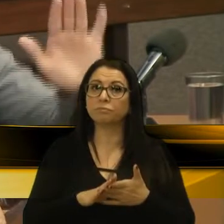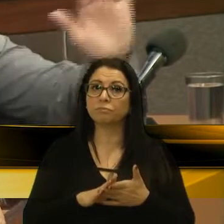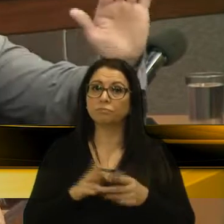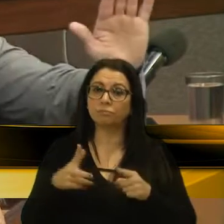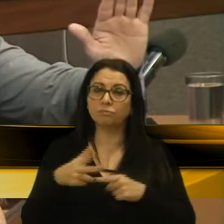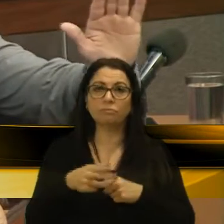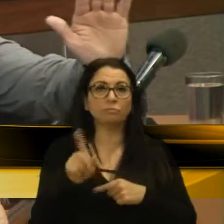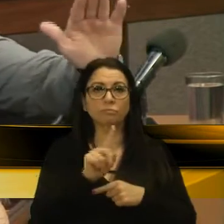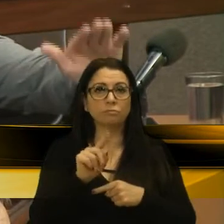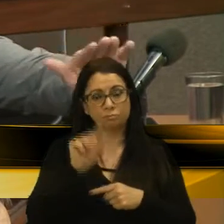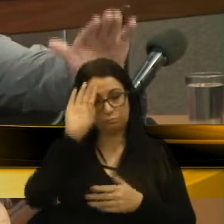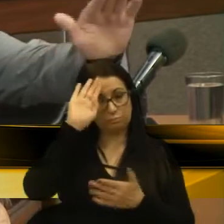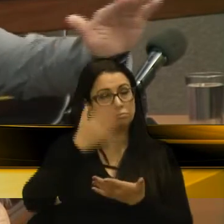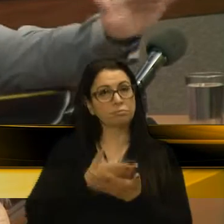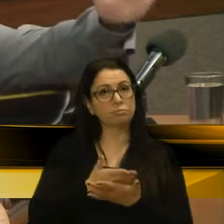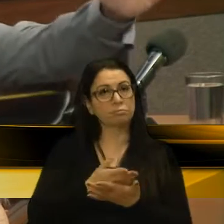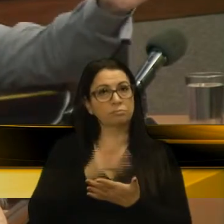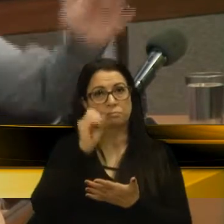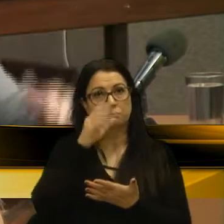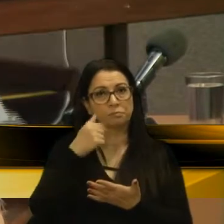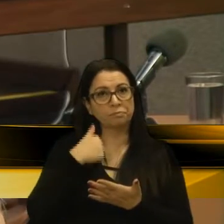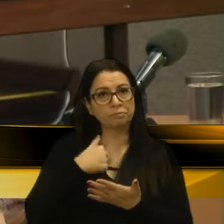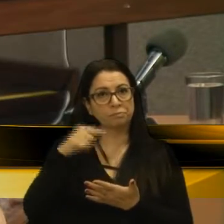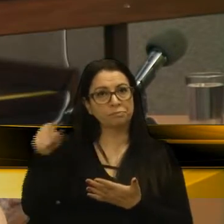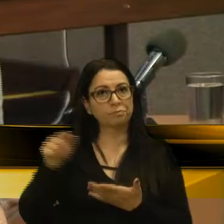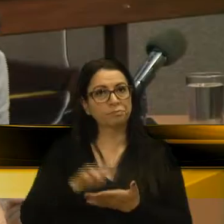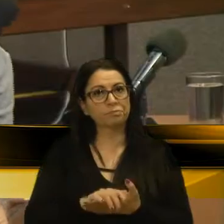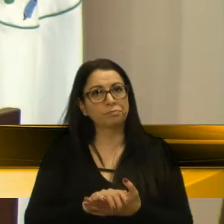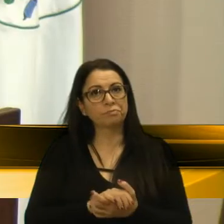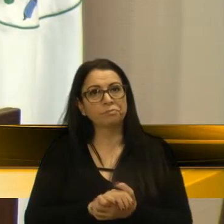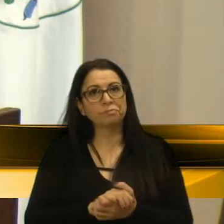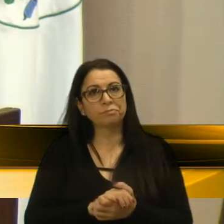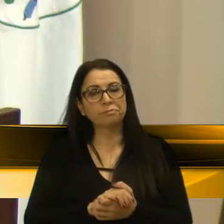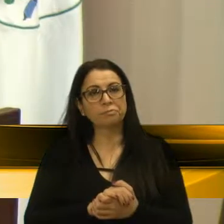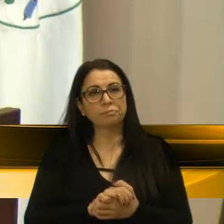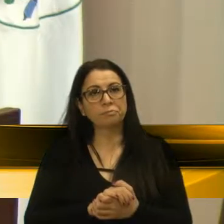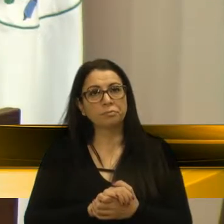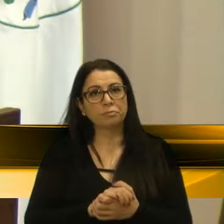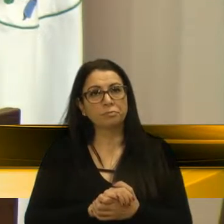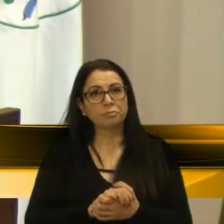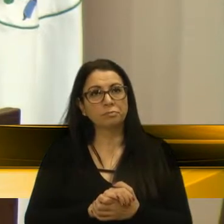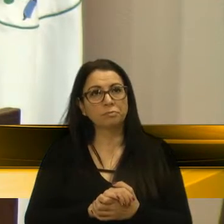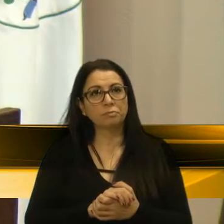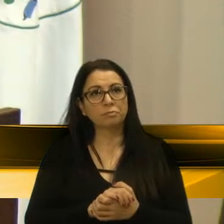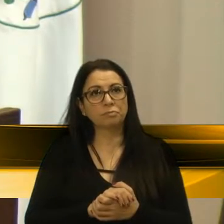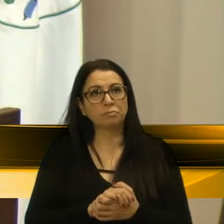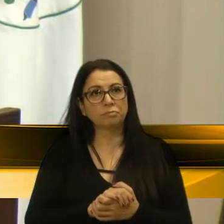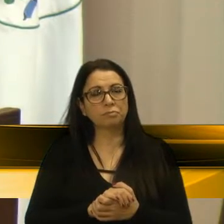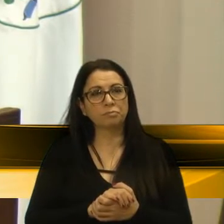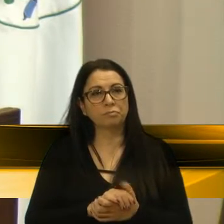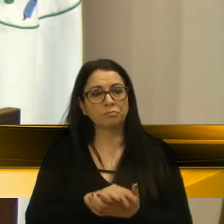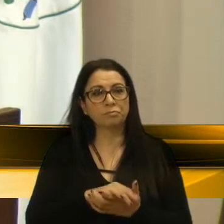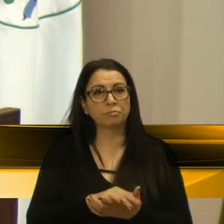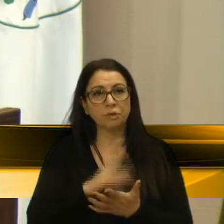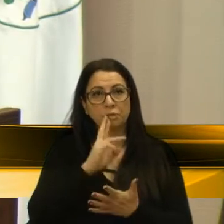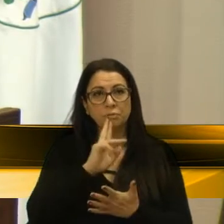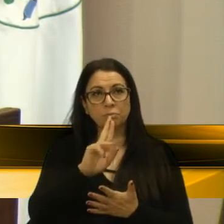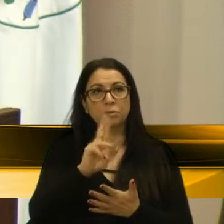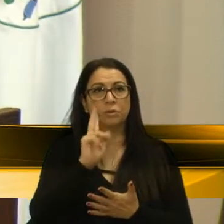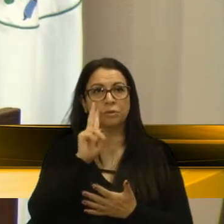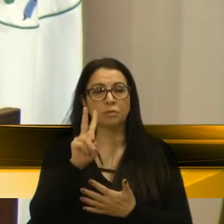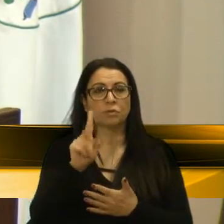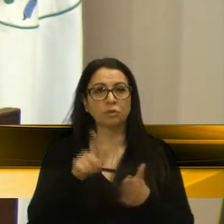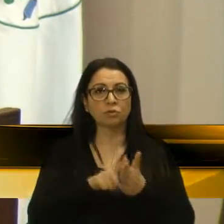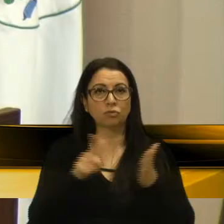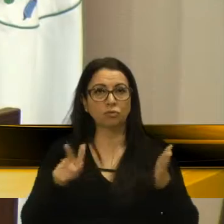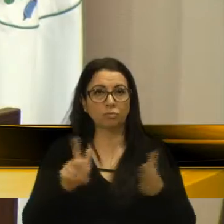retaliação, não quero crer que seja para o vereador Fiuza, para mim e para a senhora, vereadora. Gente, assim, ó, a resposta que eu vi no jornal